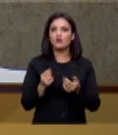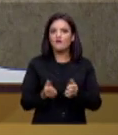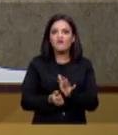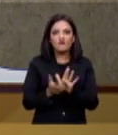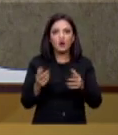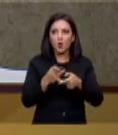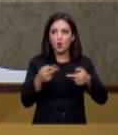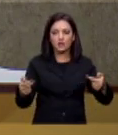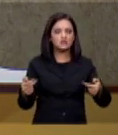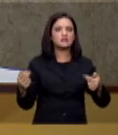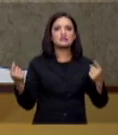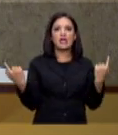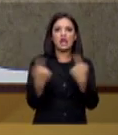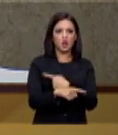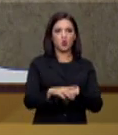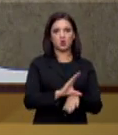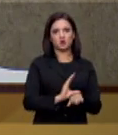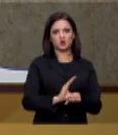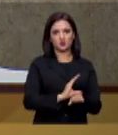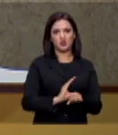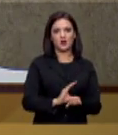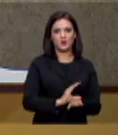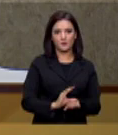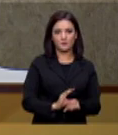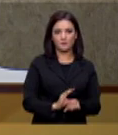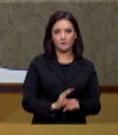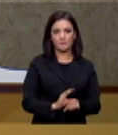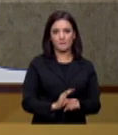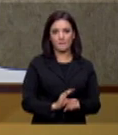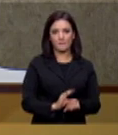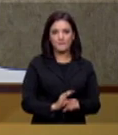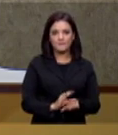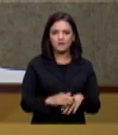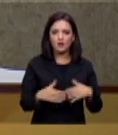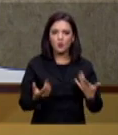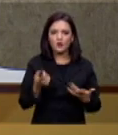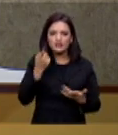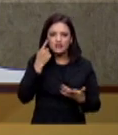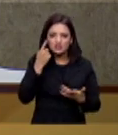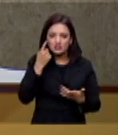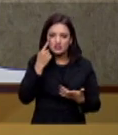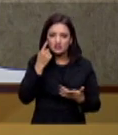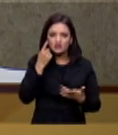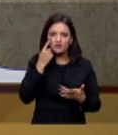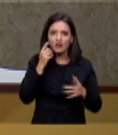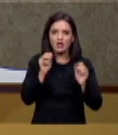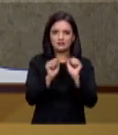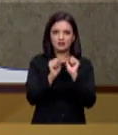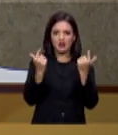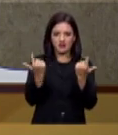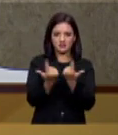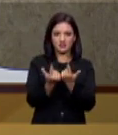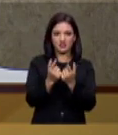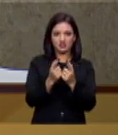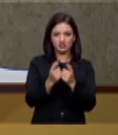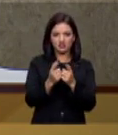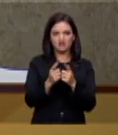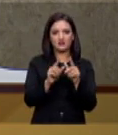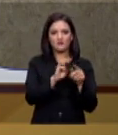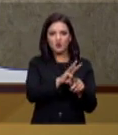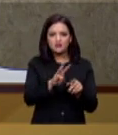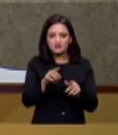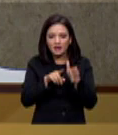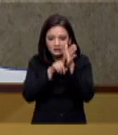coisas inconstitucional, que, em consulta ao sítio eletrônico da Assembleia Legislativa do Estado do Espírito